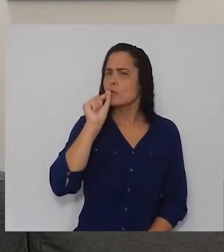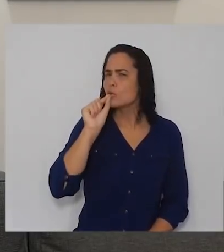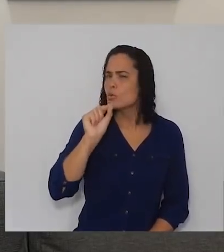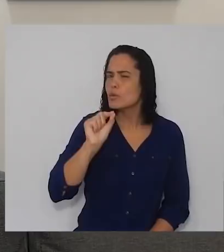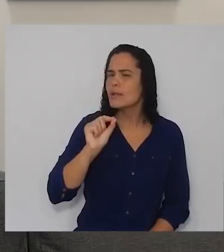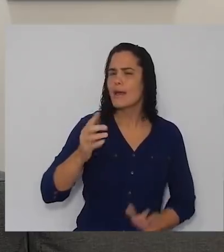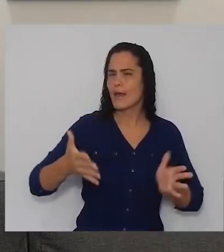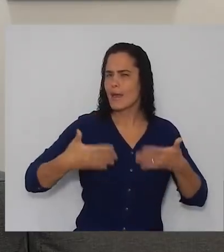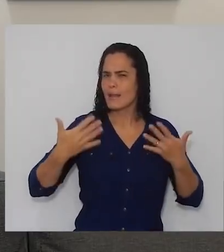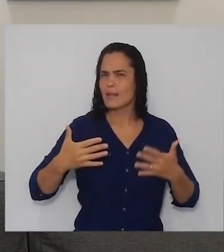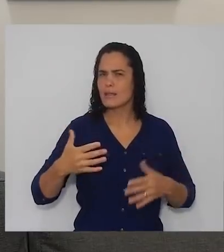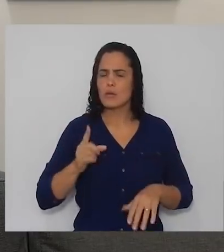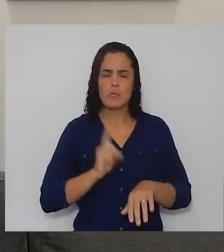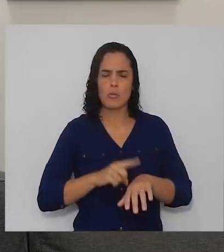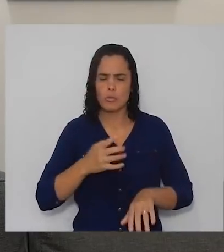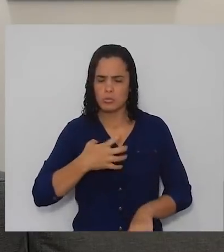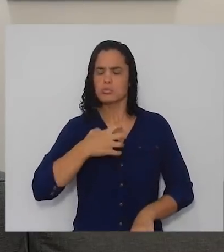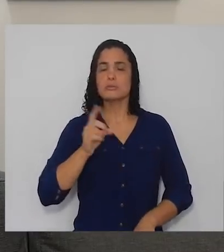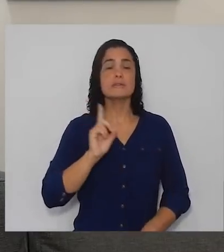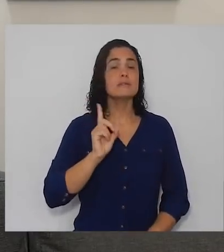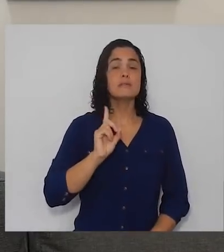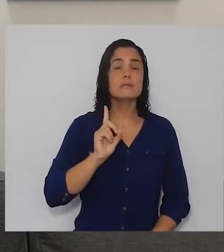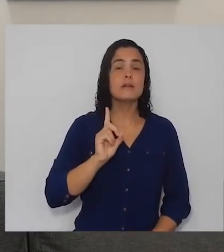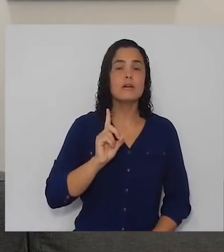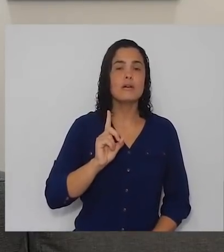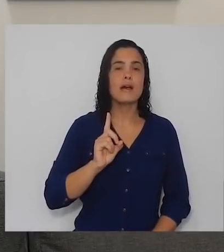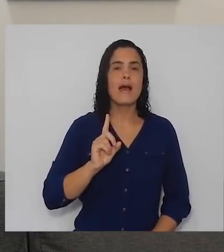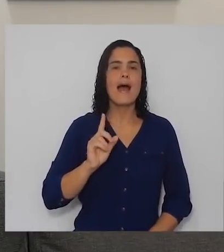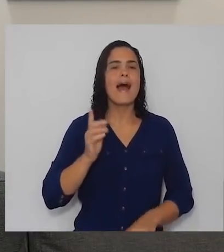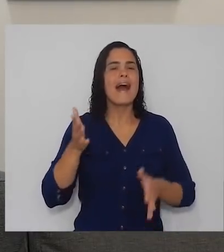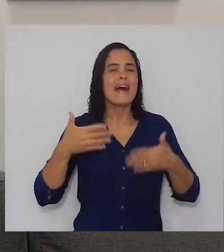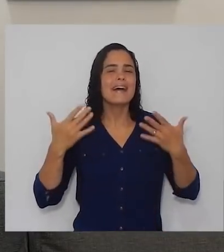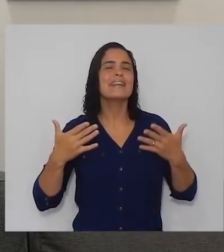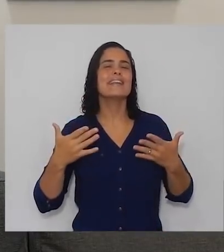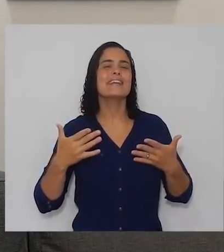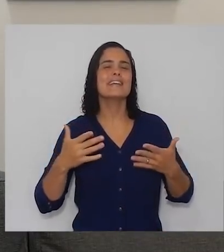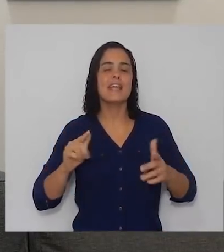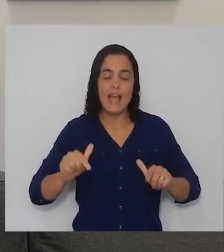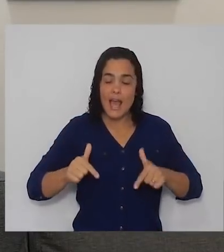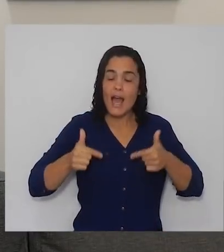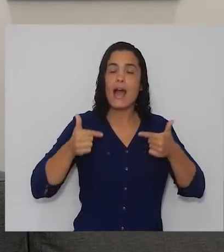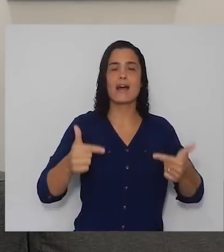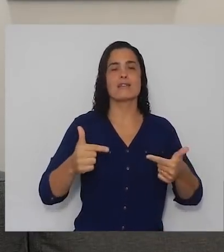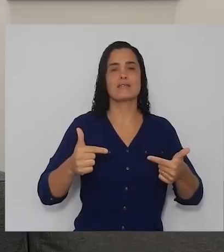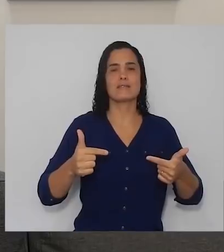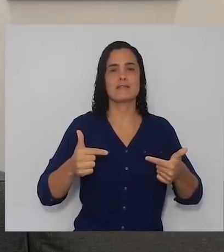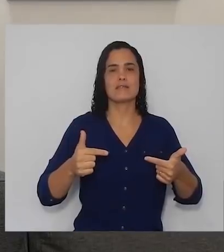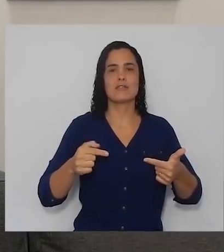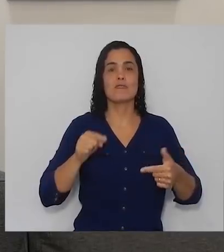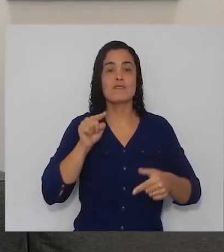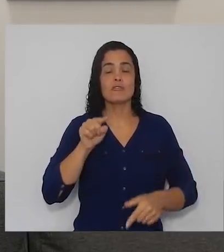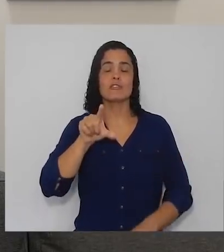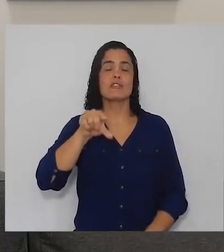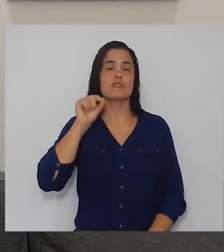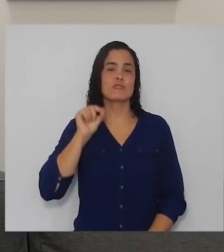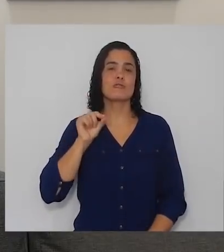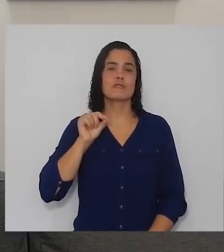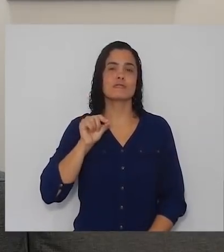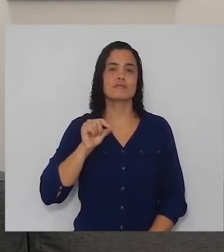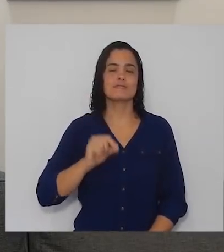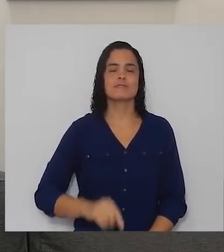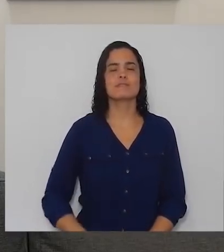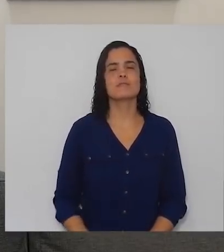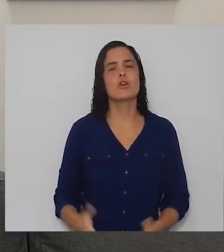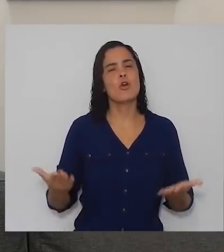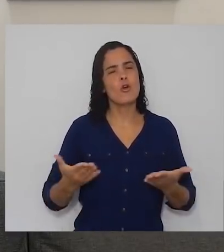as bem-aventuranças, que a alegria não é um estado de espírito. Alegria é uma atitude, alegria são